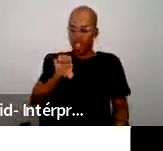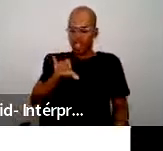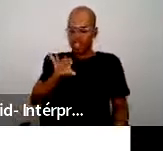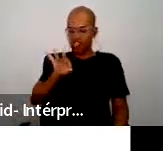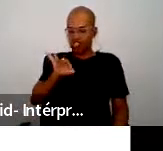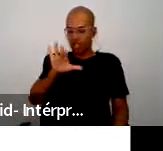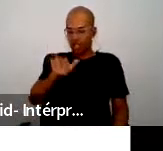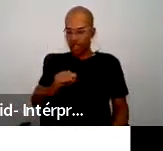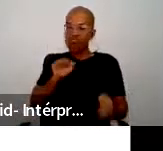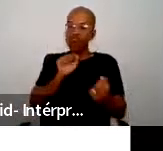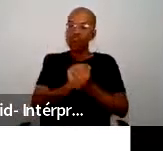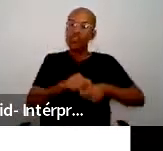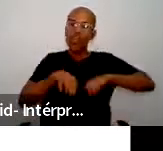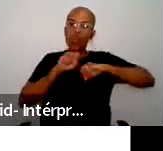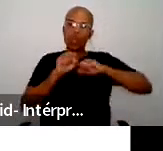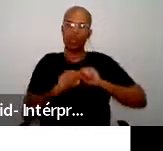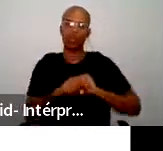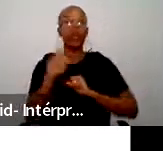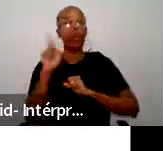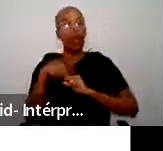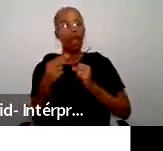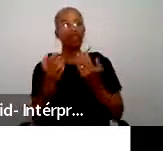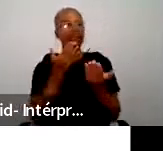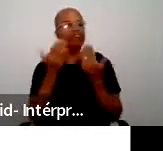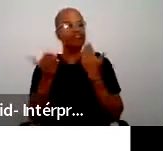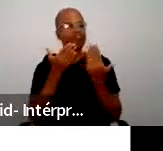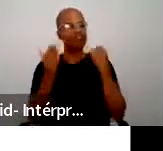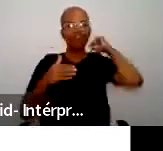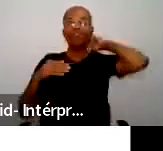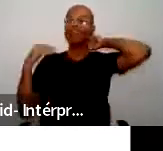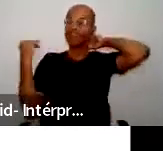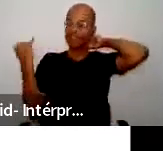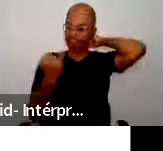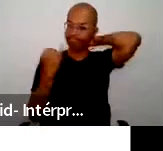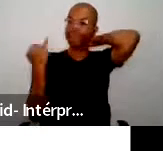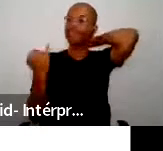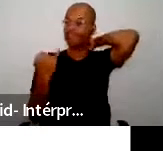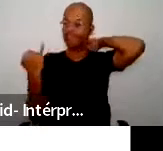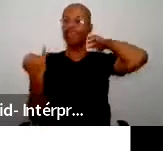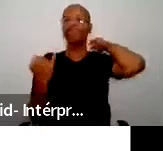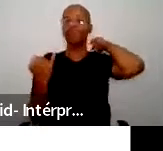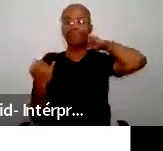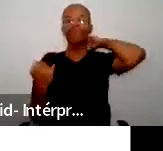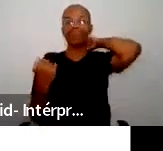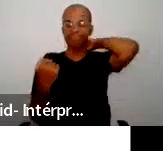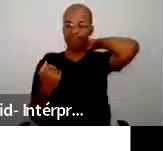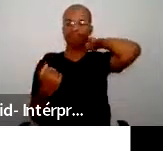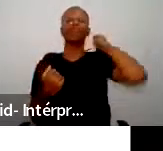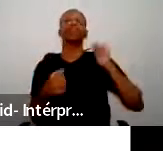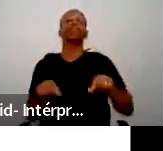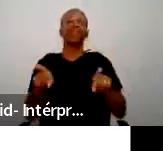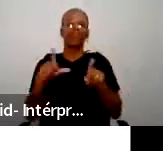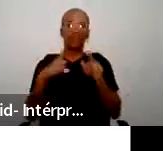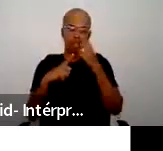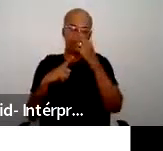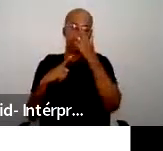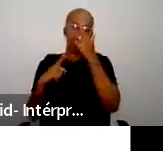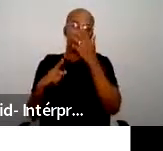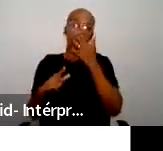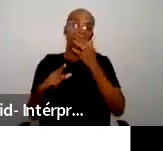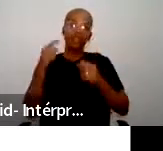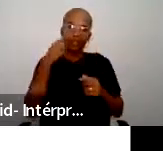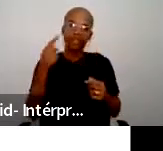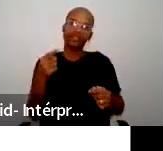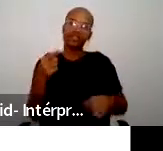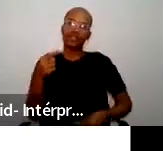Então, trata-se de um debate que é bastante urgente, né? Visto cada vez mais nesse